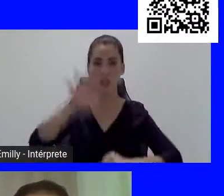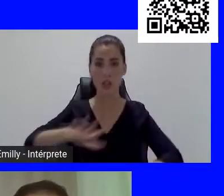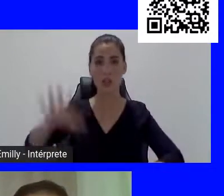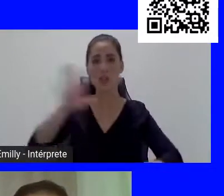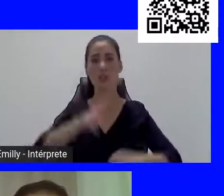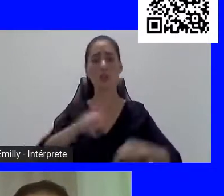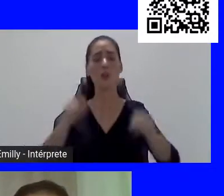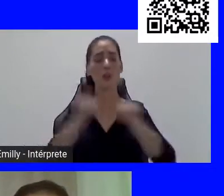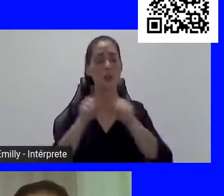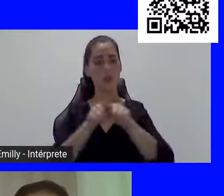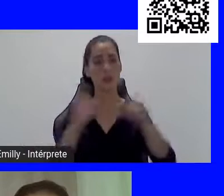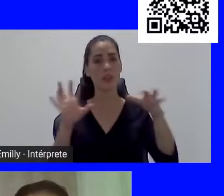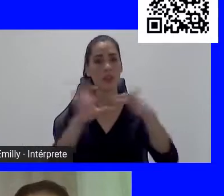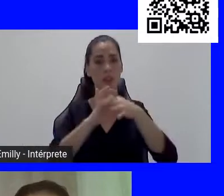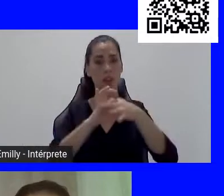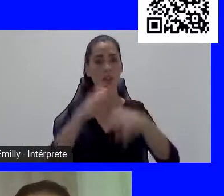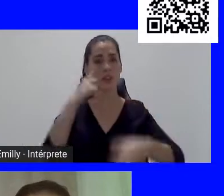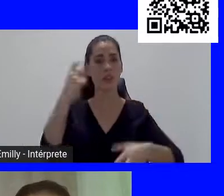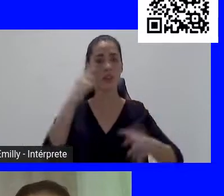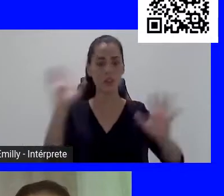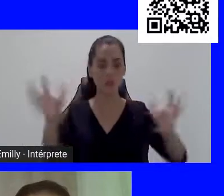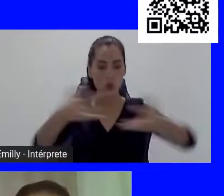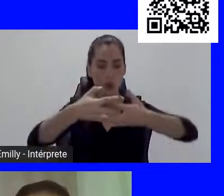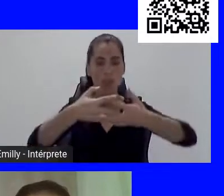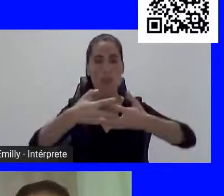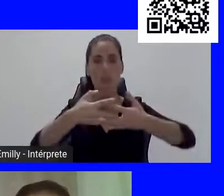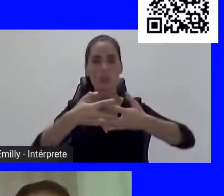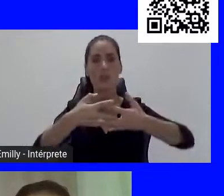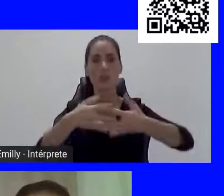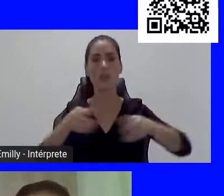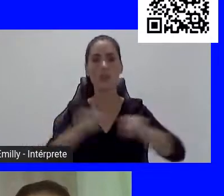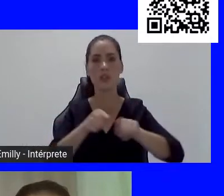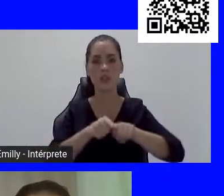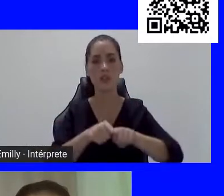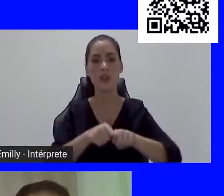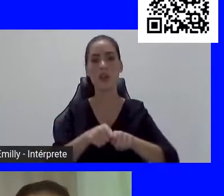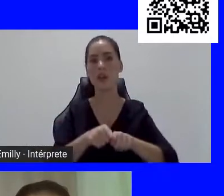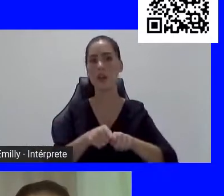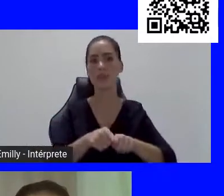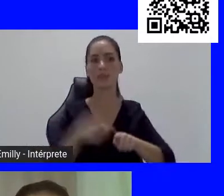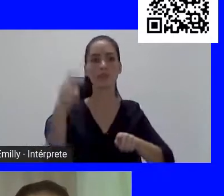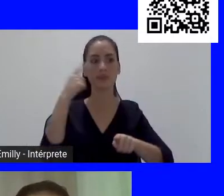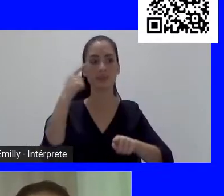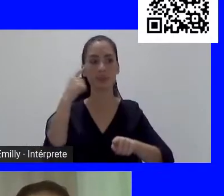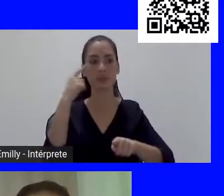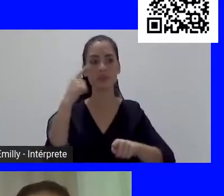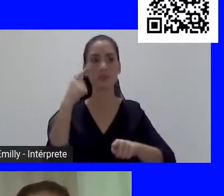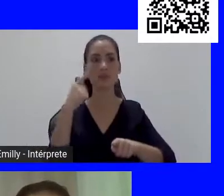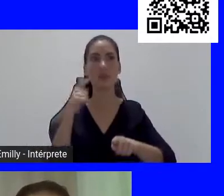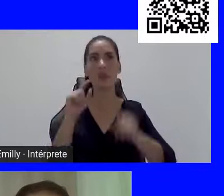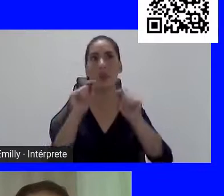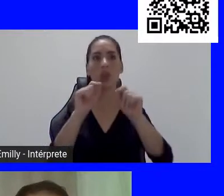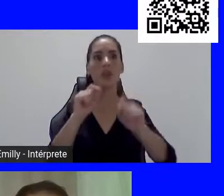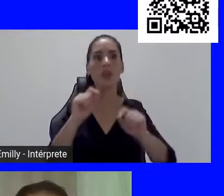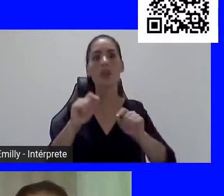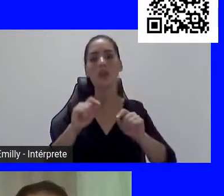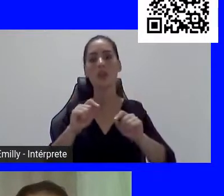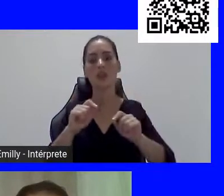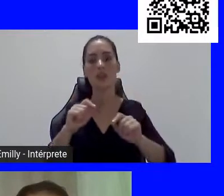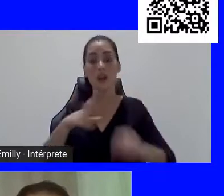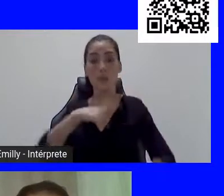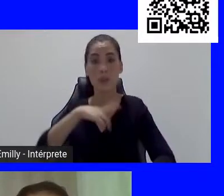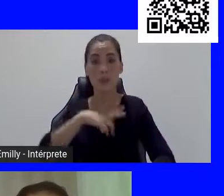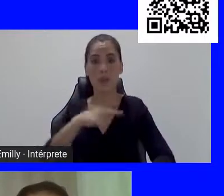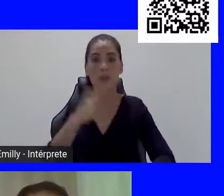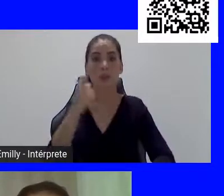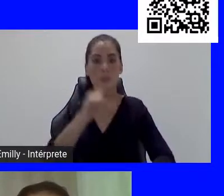iniciativa privada aquilo que ela pode fazer melhor. Então, é uma balança, é um equilíbrio, é uma cangorra que precisa ser